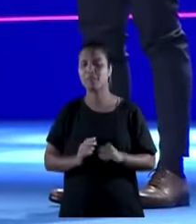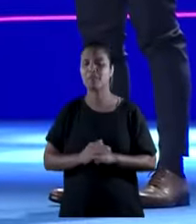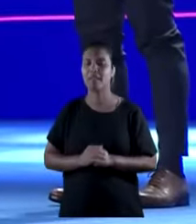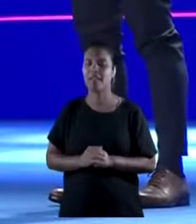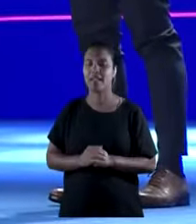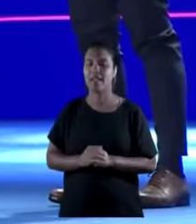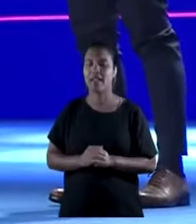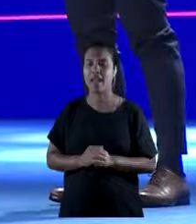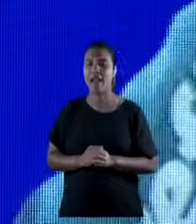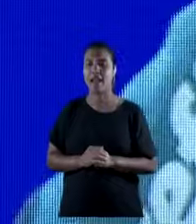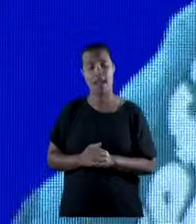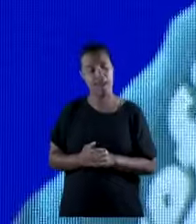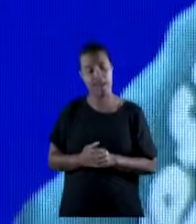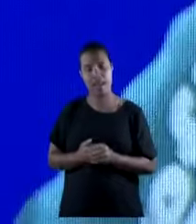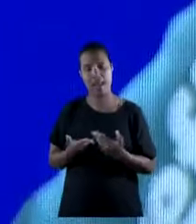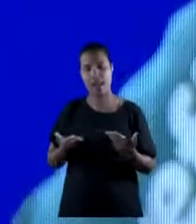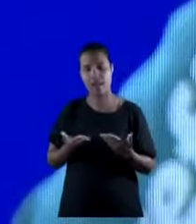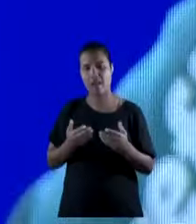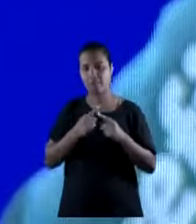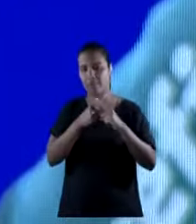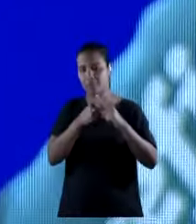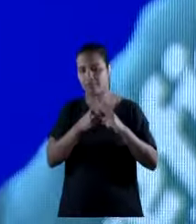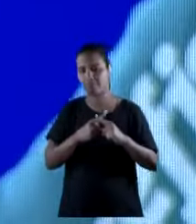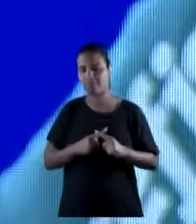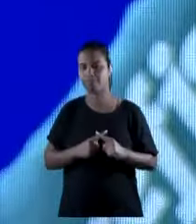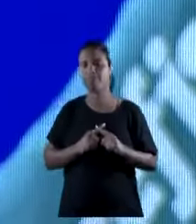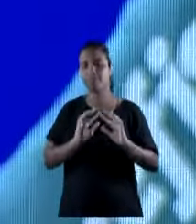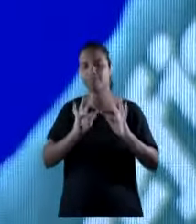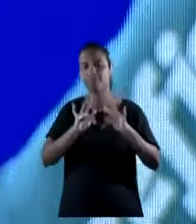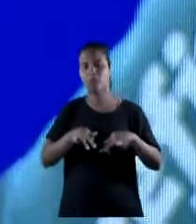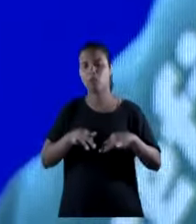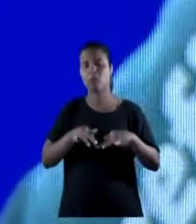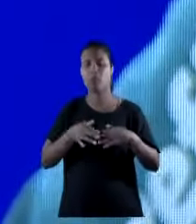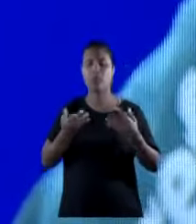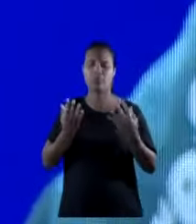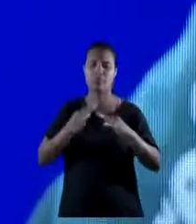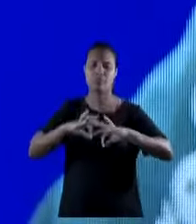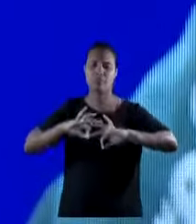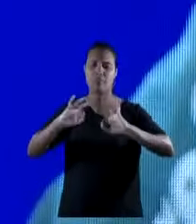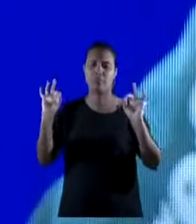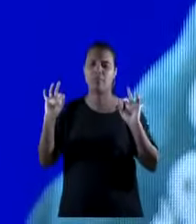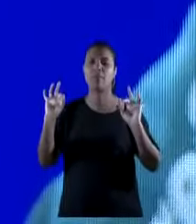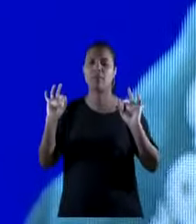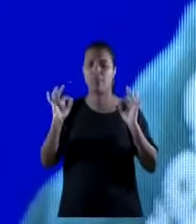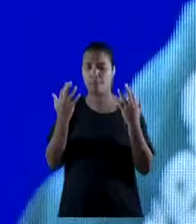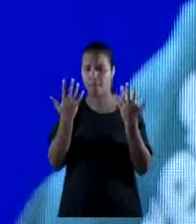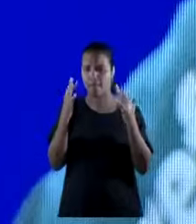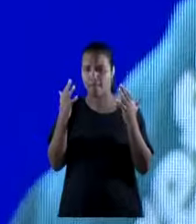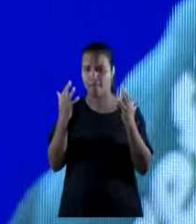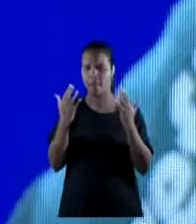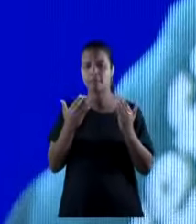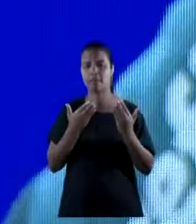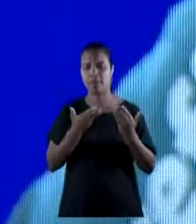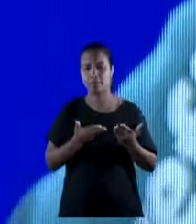Acho que foi uma final a todos os níveis espetaculares. Dar os parabéns ao Santos,